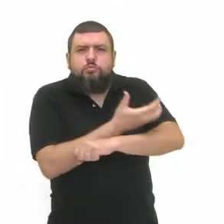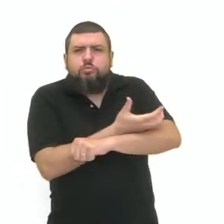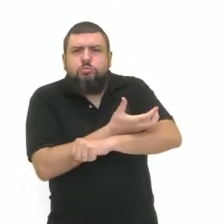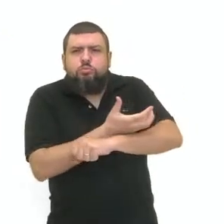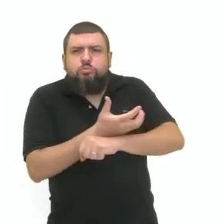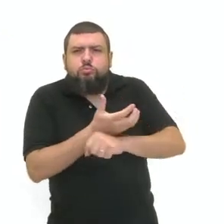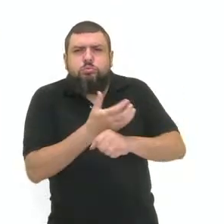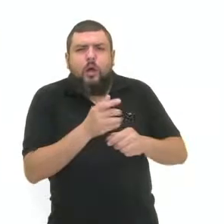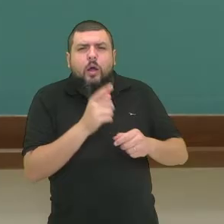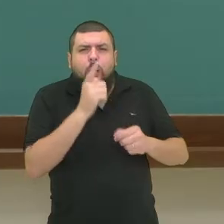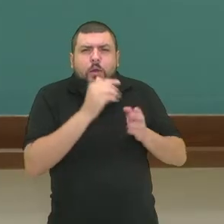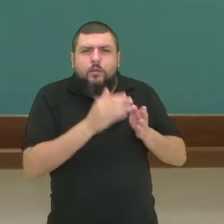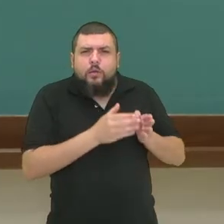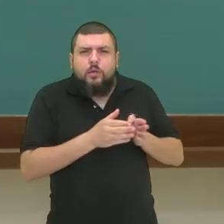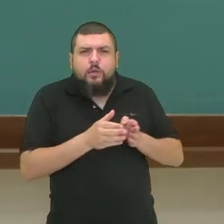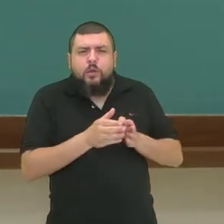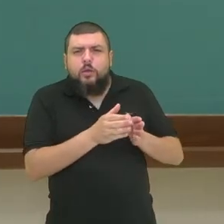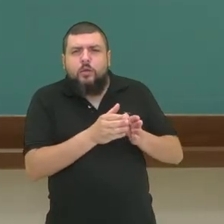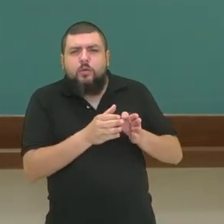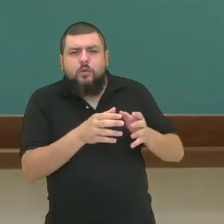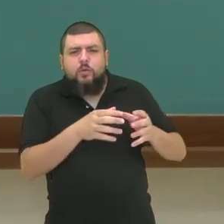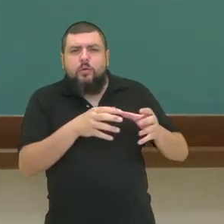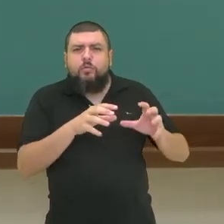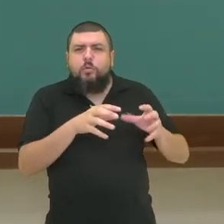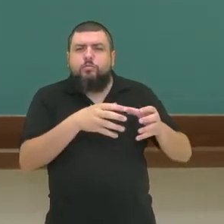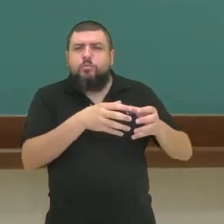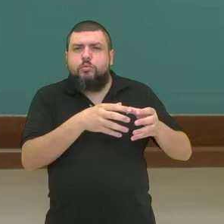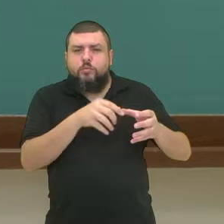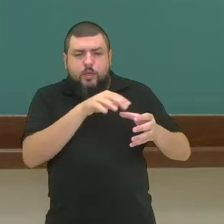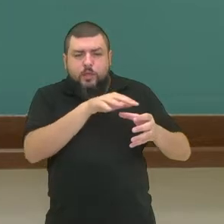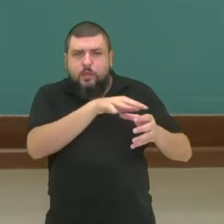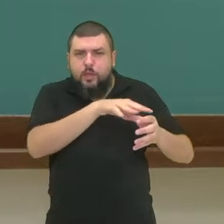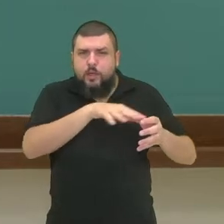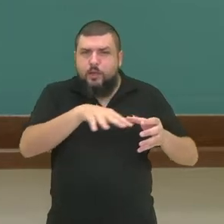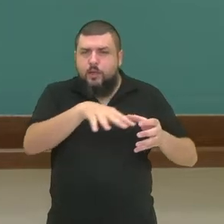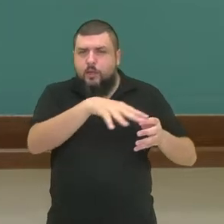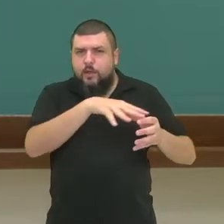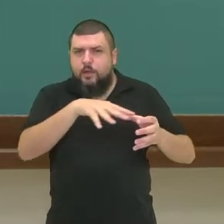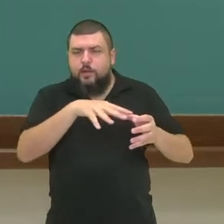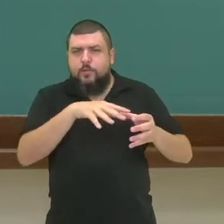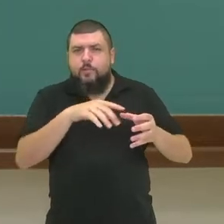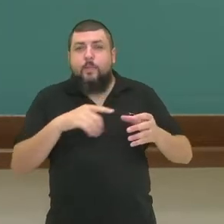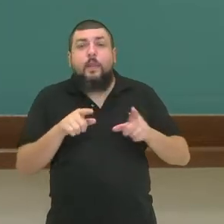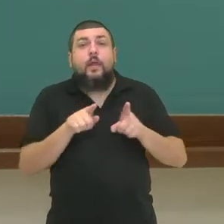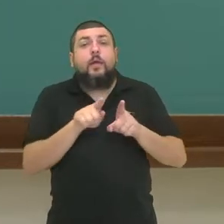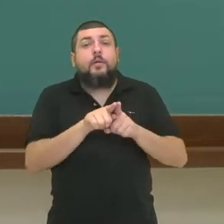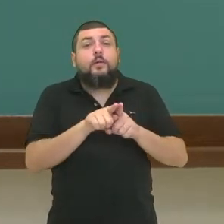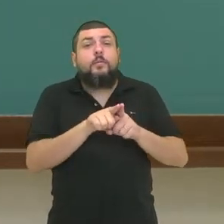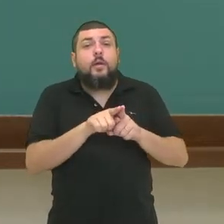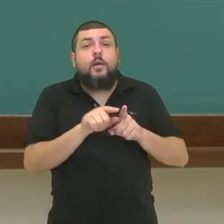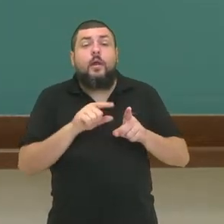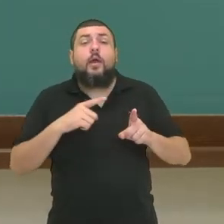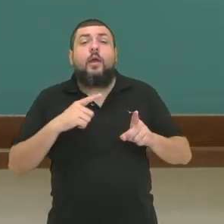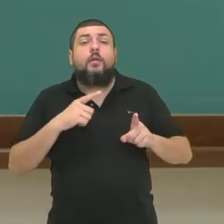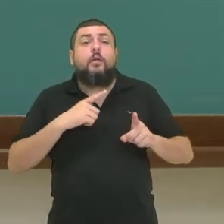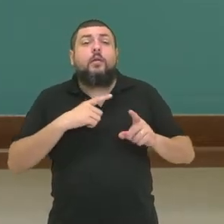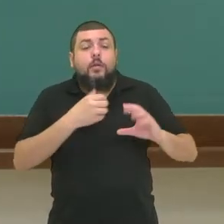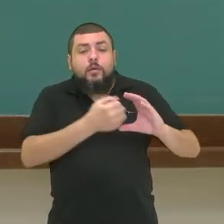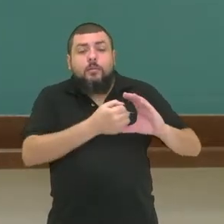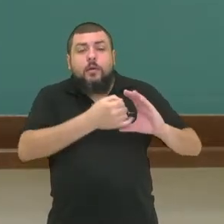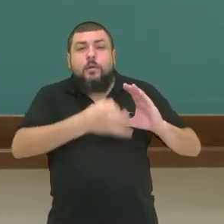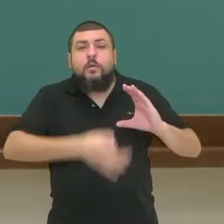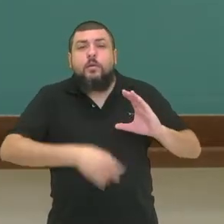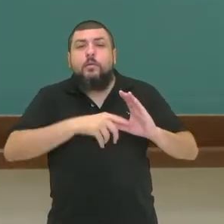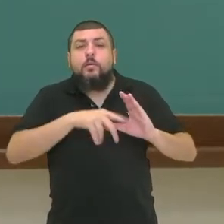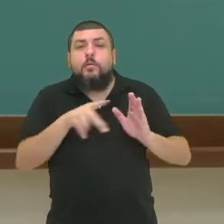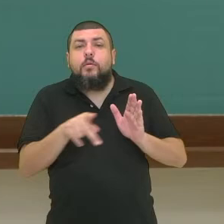Os rios, né? O clima, etc. E também tem características peculiares, próprias, e